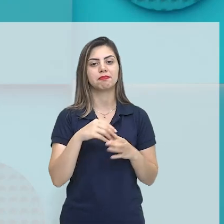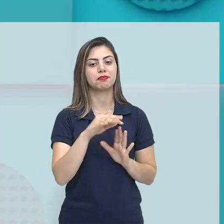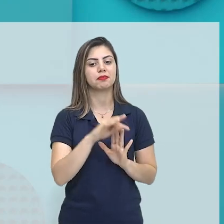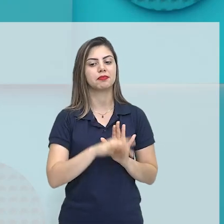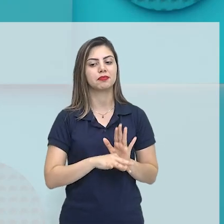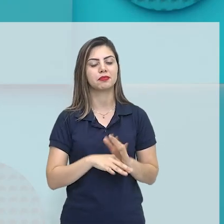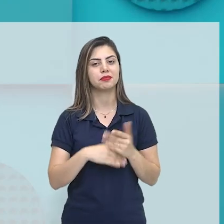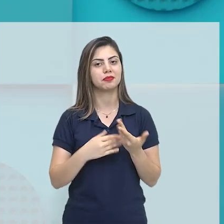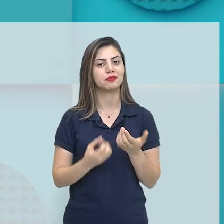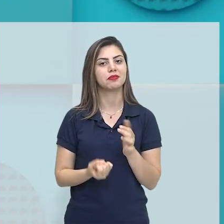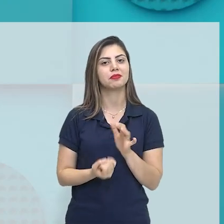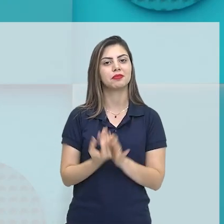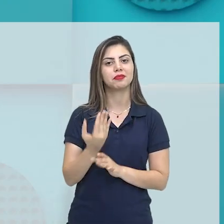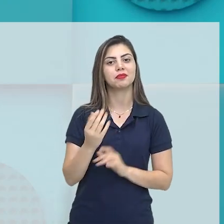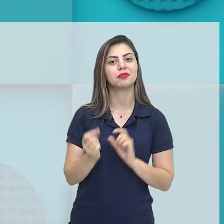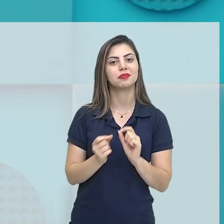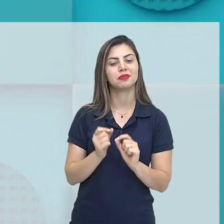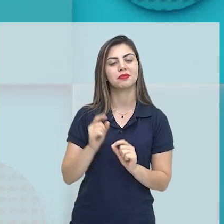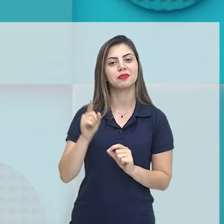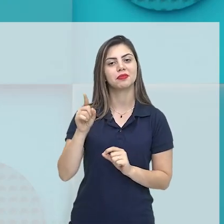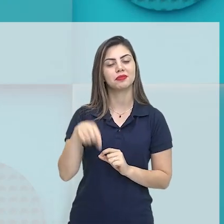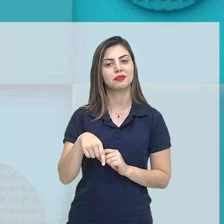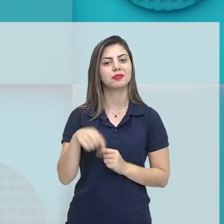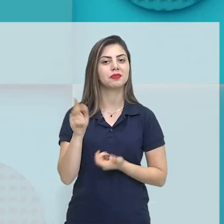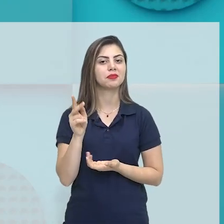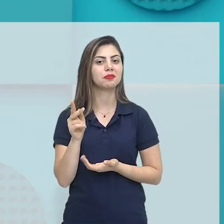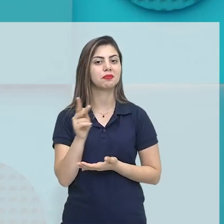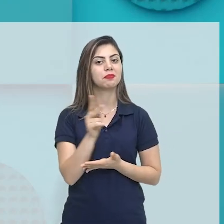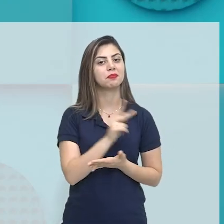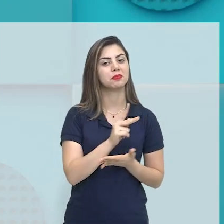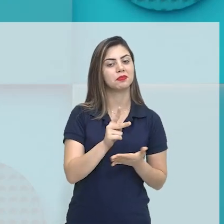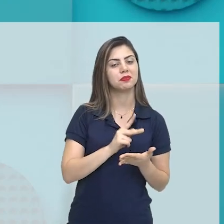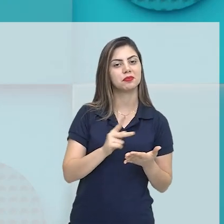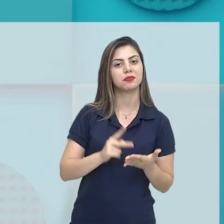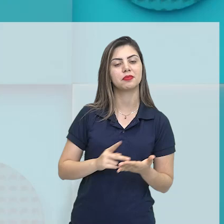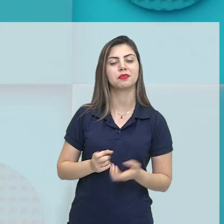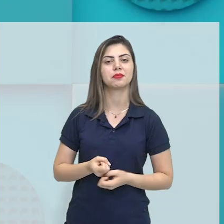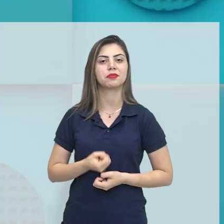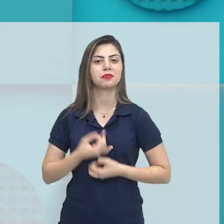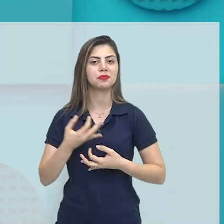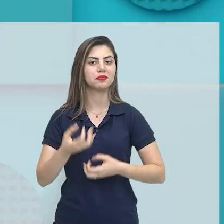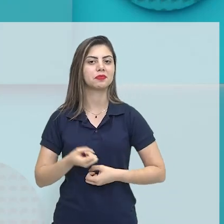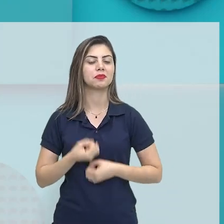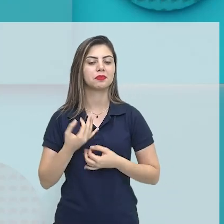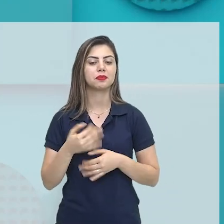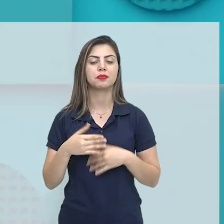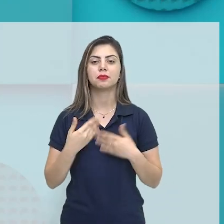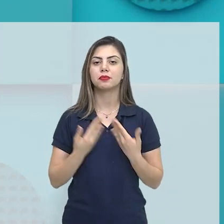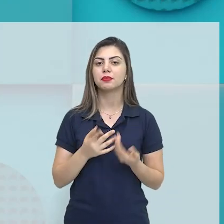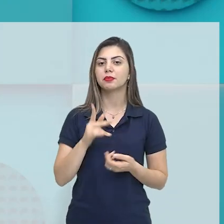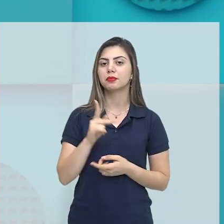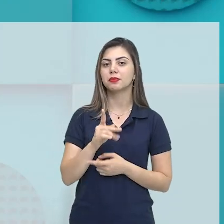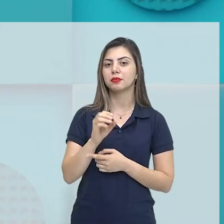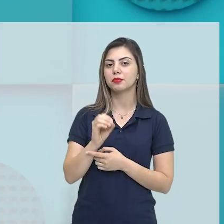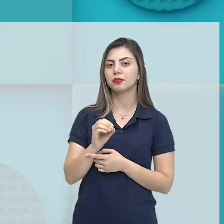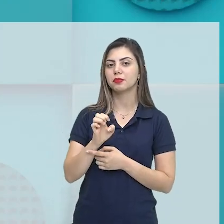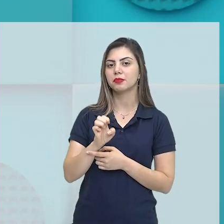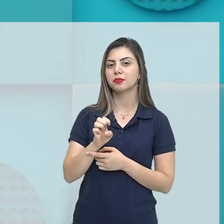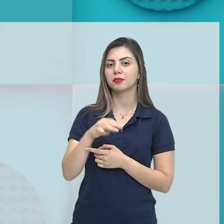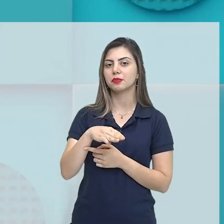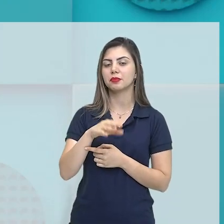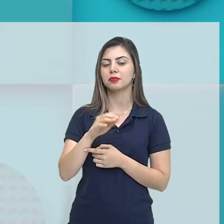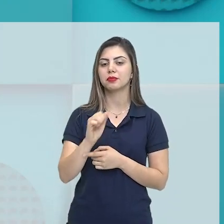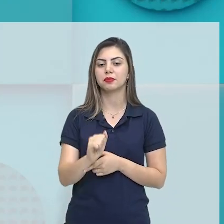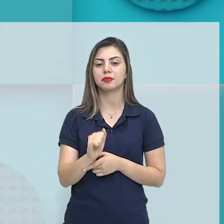ter poesia. Então, essa é a diferença entre poema e poesia. O poema, para